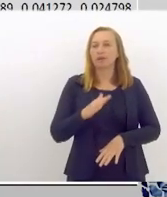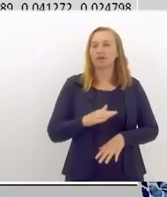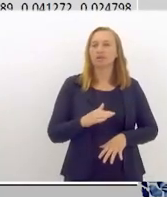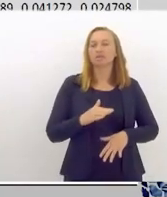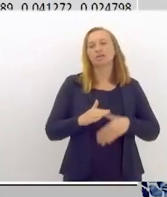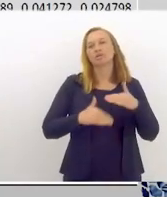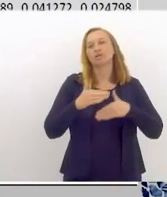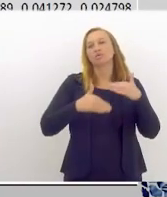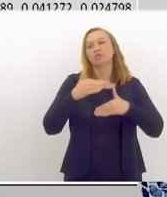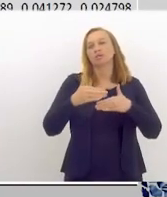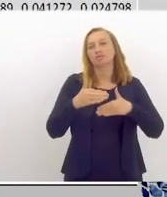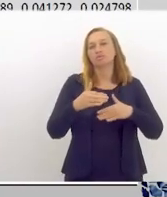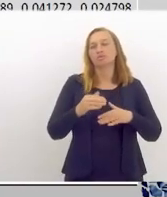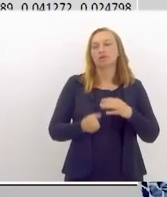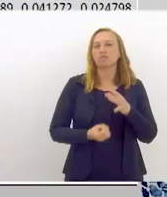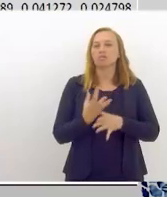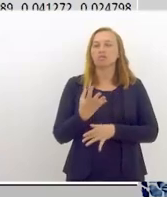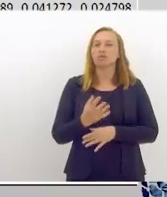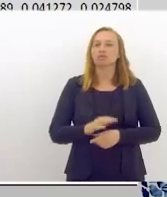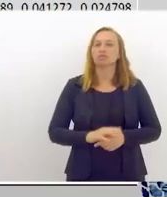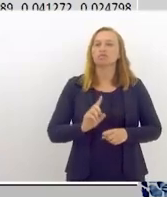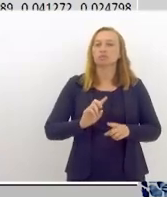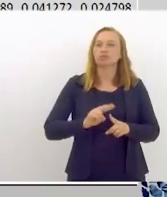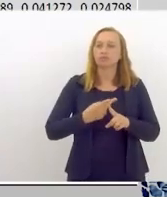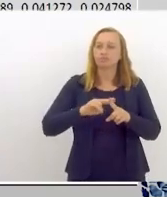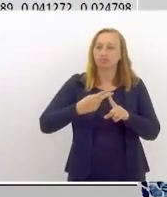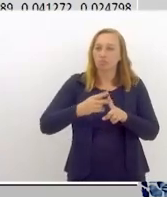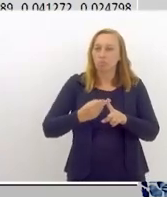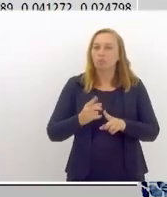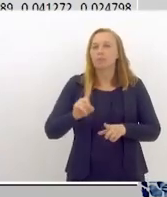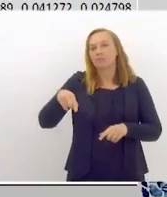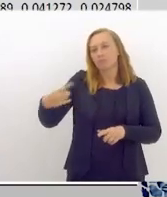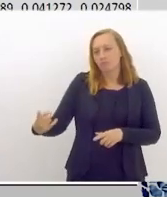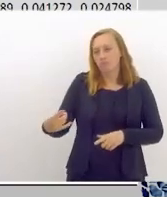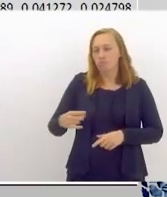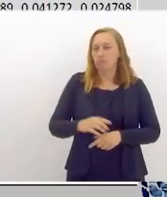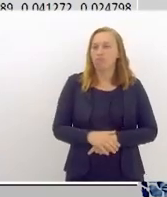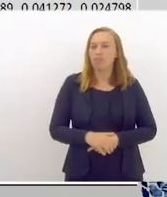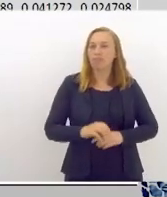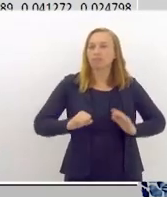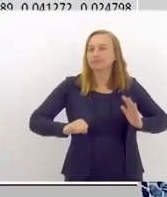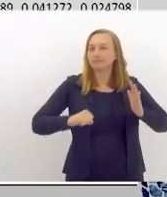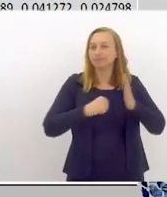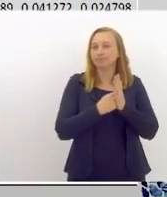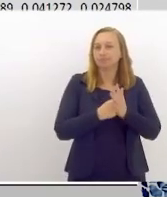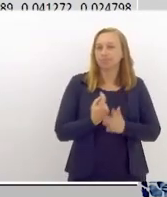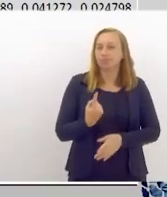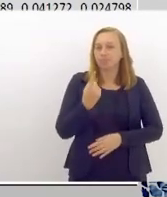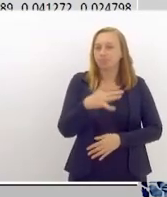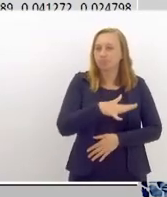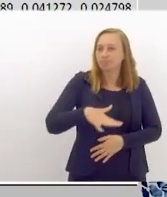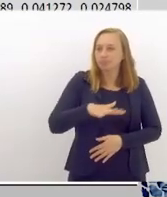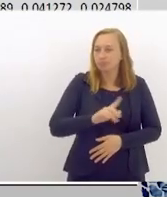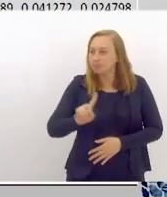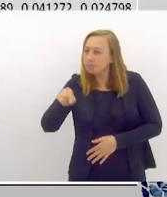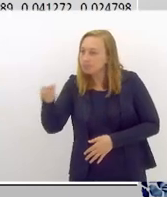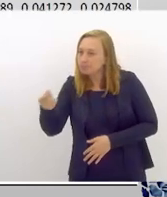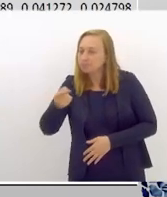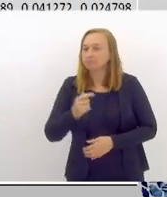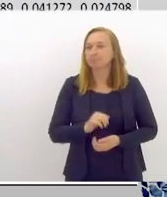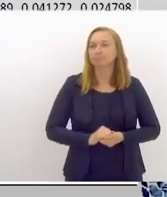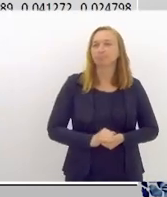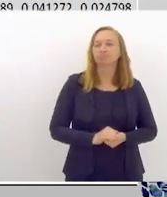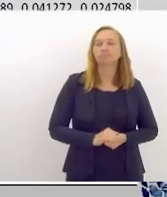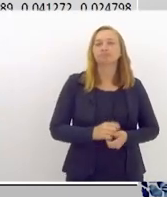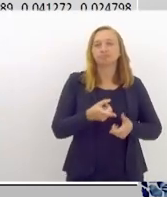a produção e isso dá um multiplicador e o resto fora da Diagonal ali são os impactos de um setor sobre os demais essa